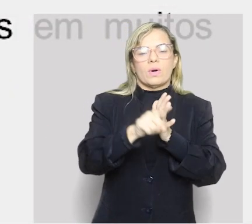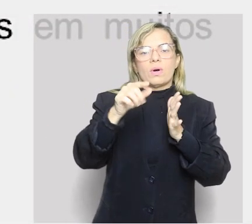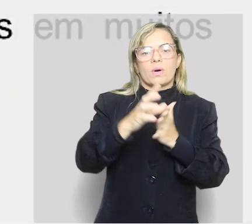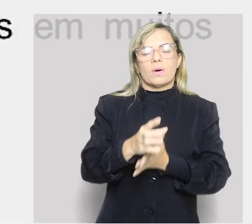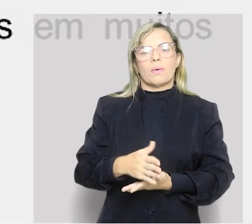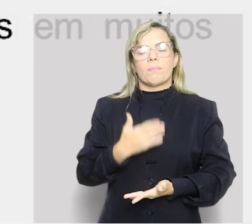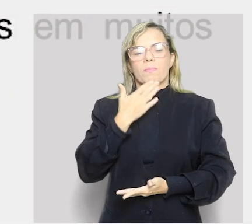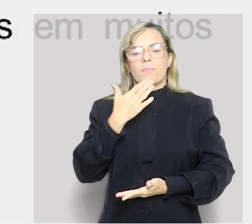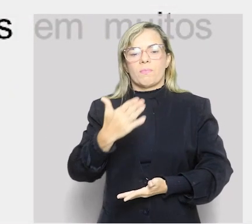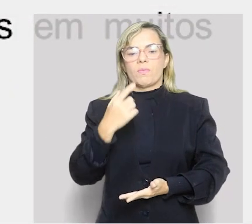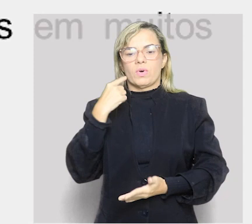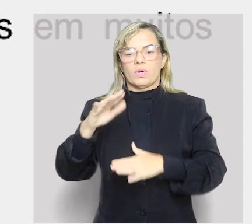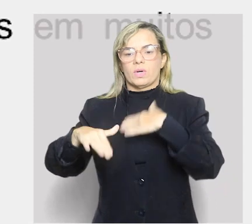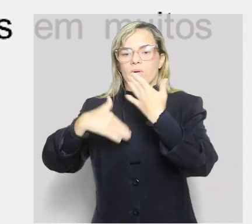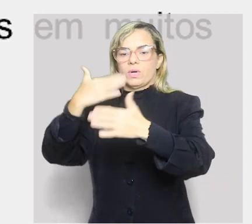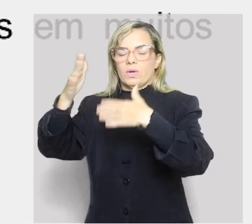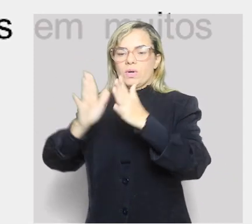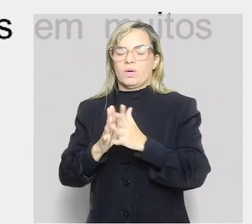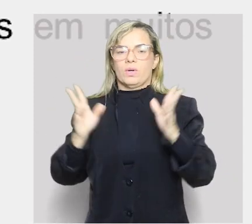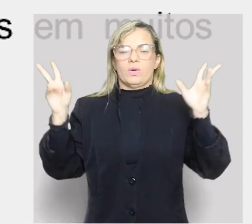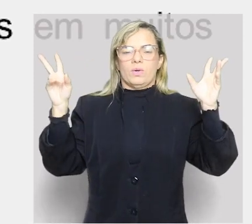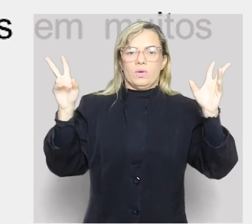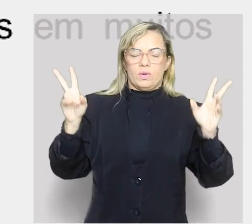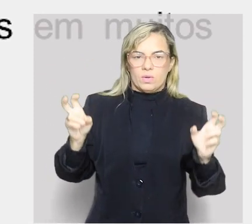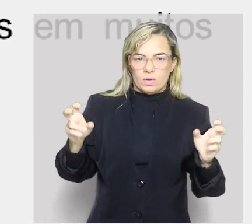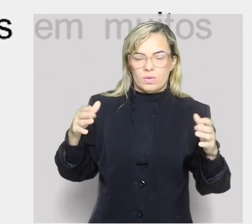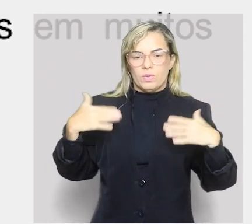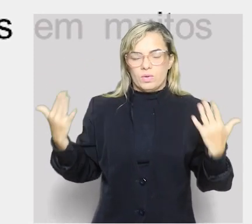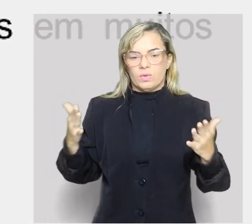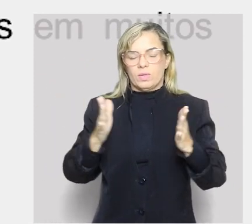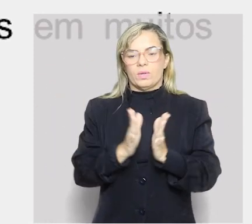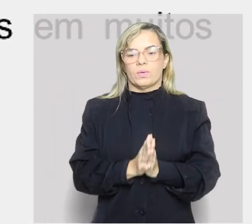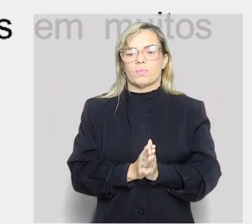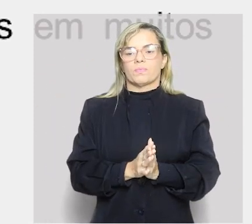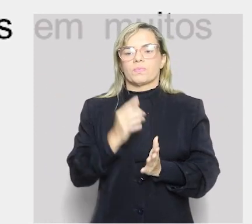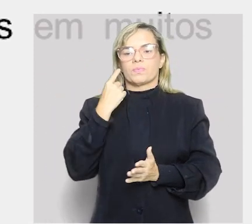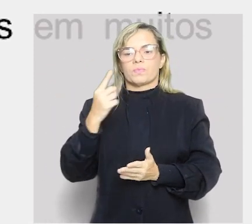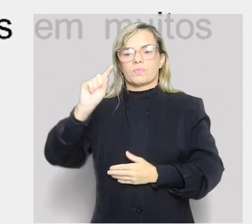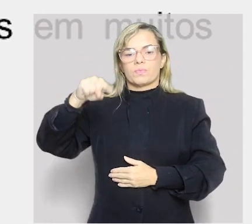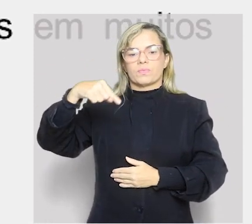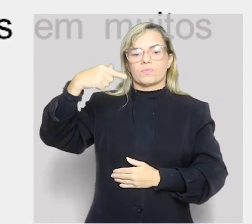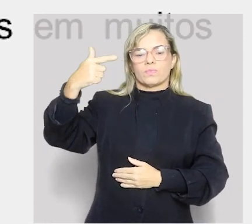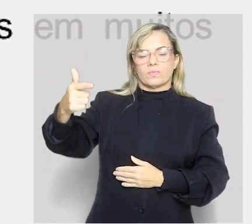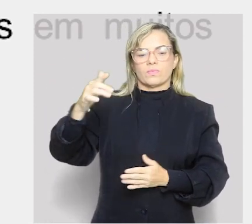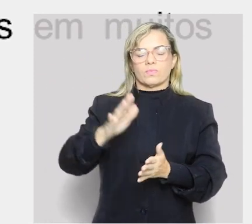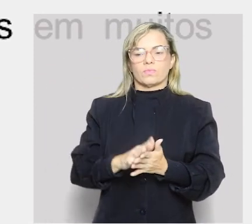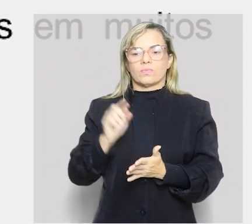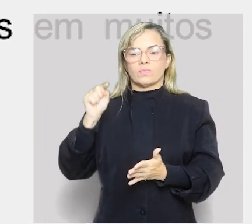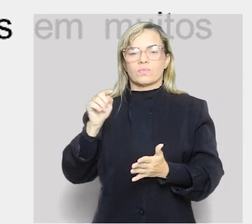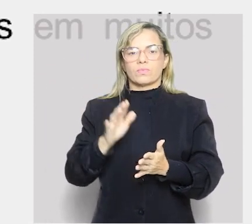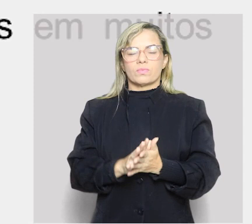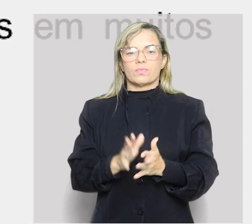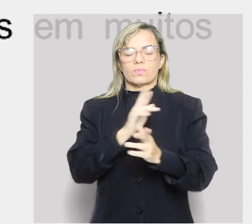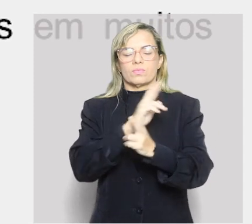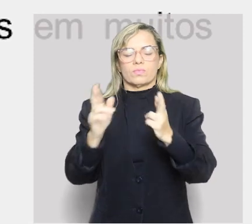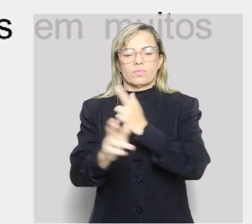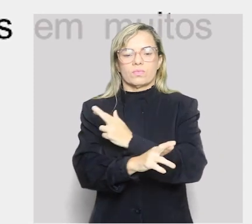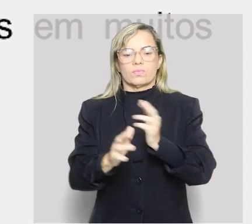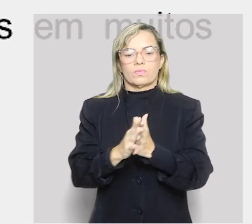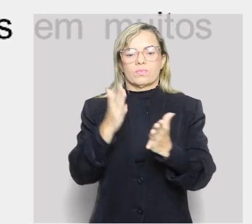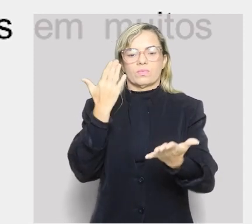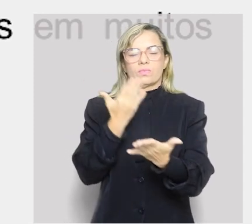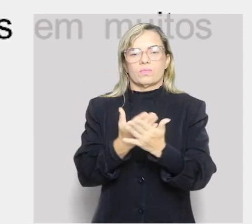seu desenvolvimento temático do tema, depois de se referir ao estudo da ONU